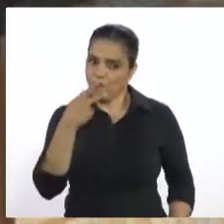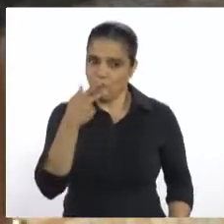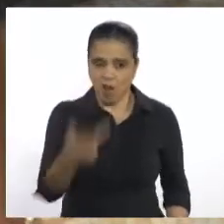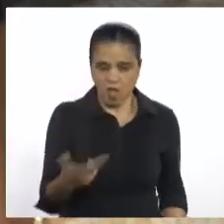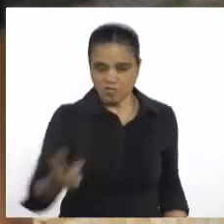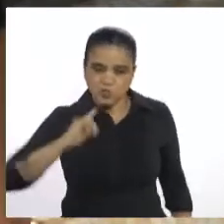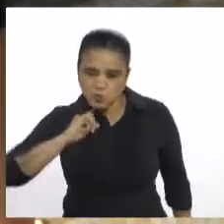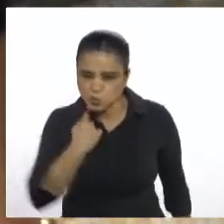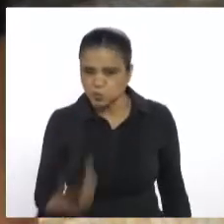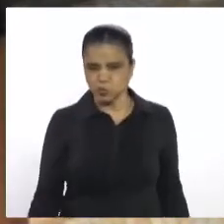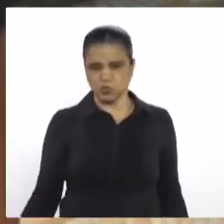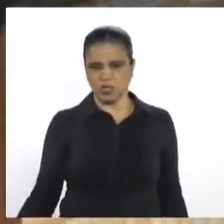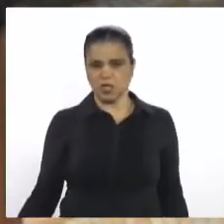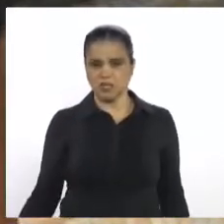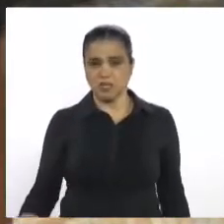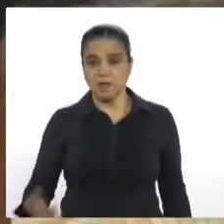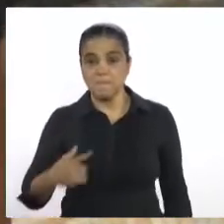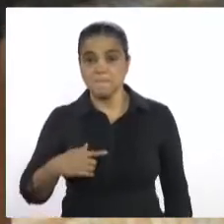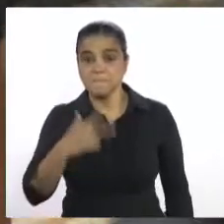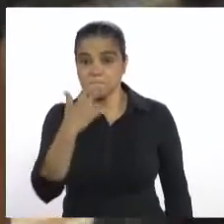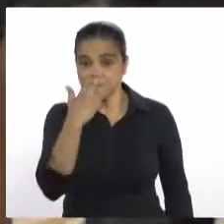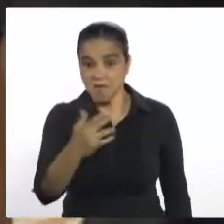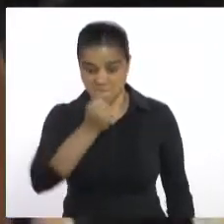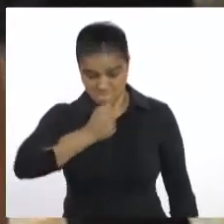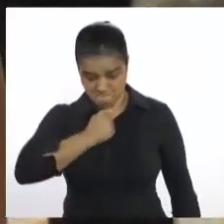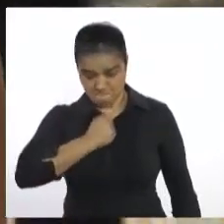o quê? Cheiro de merda.